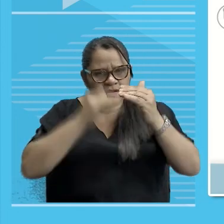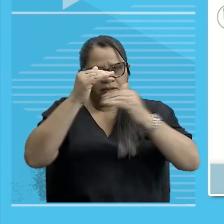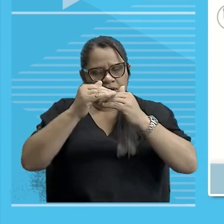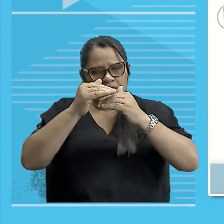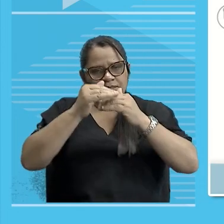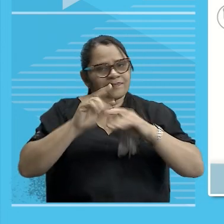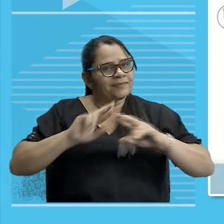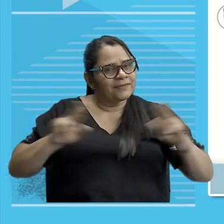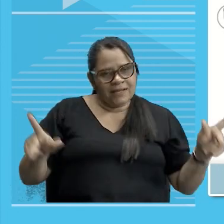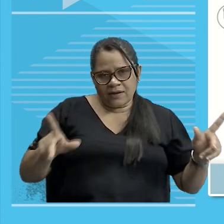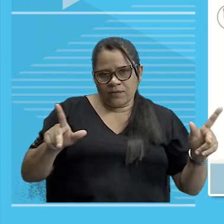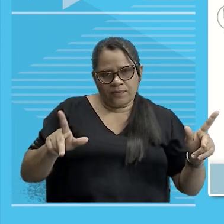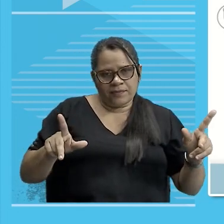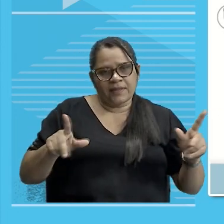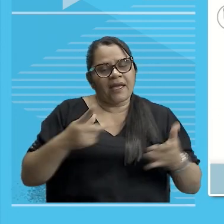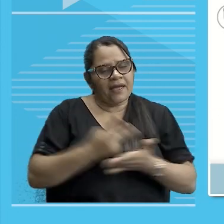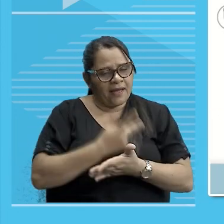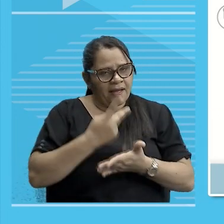Engenheiros